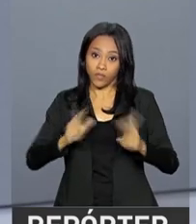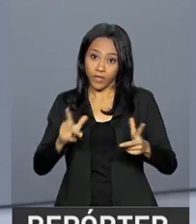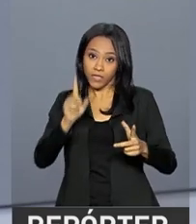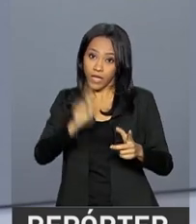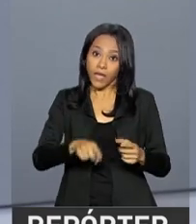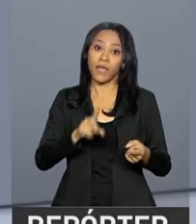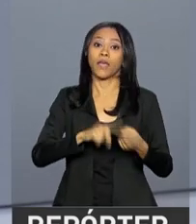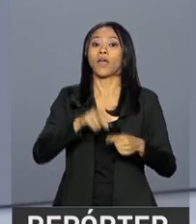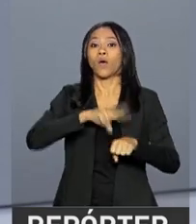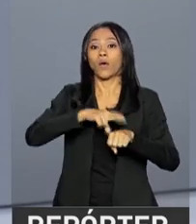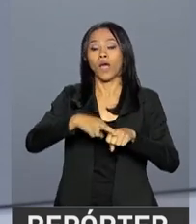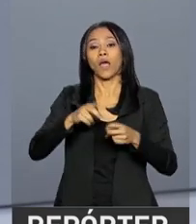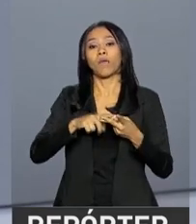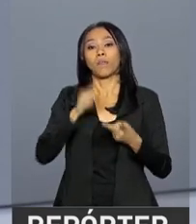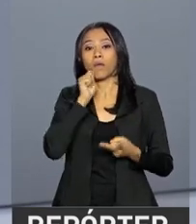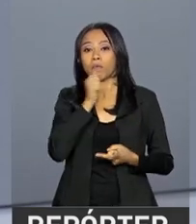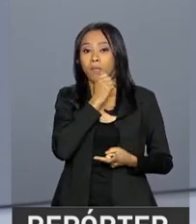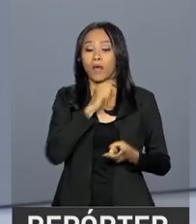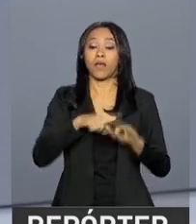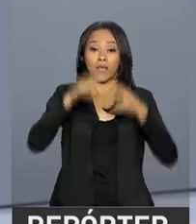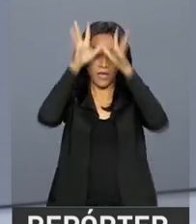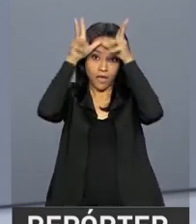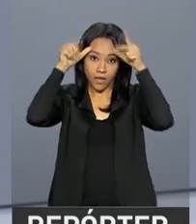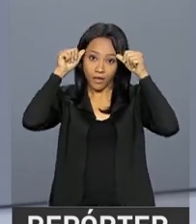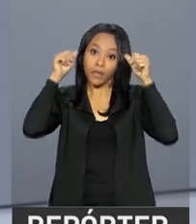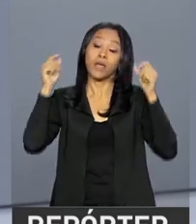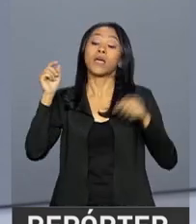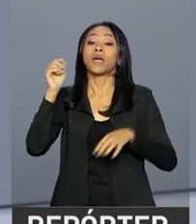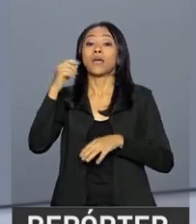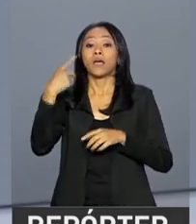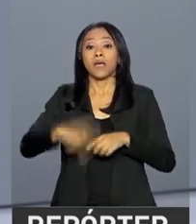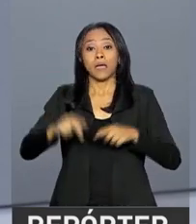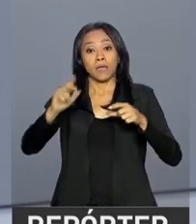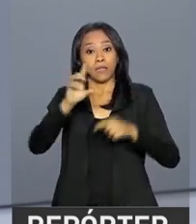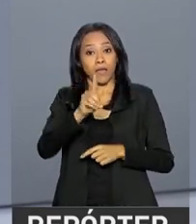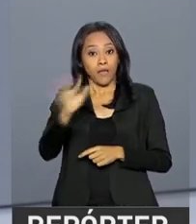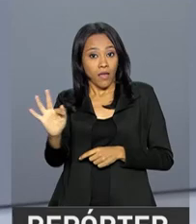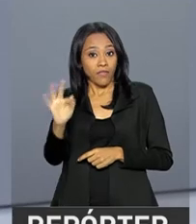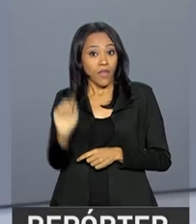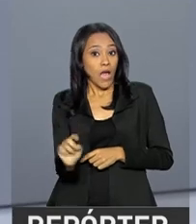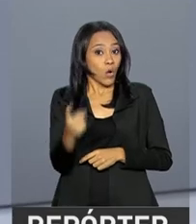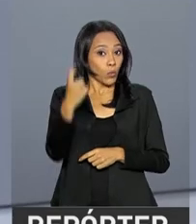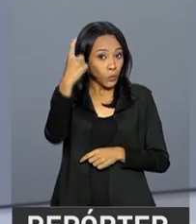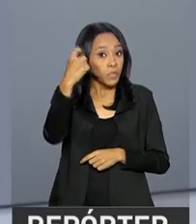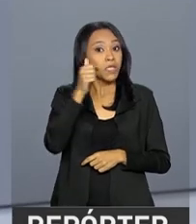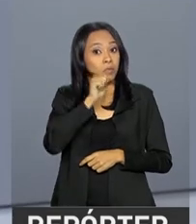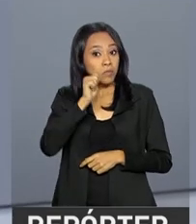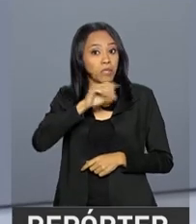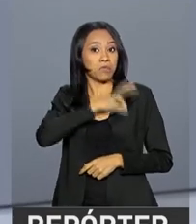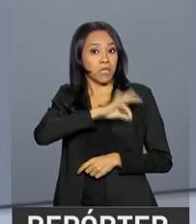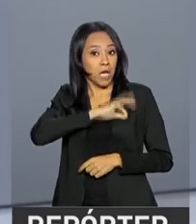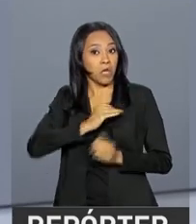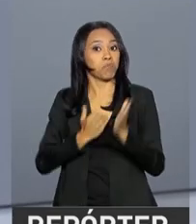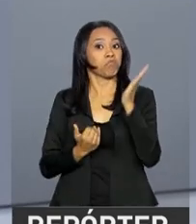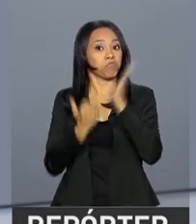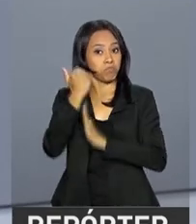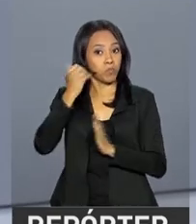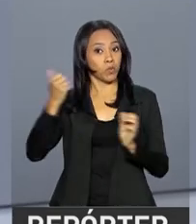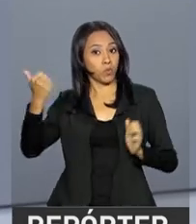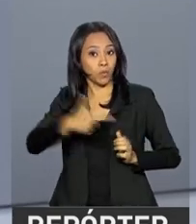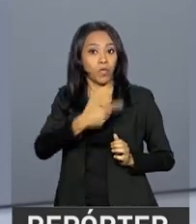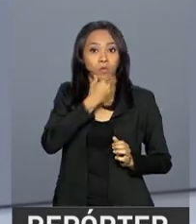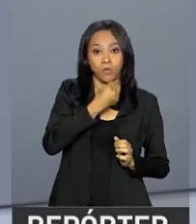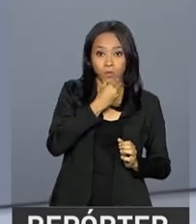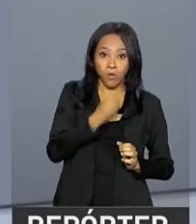são Roraima, Amapá e Acre. O Distrito Federal é a única unidade da federação onde mulheres ganham mais do que homens. São Paulo